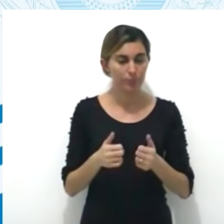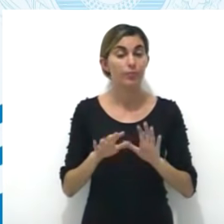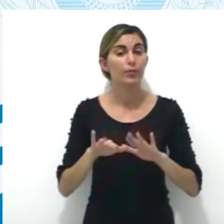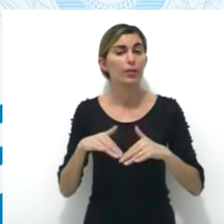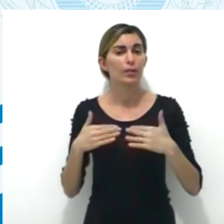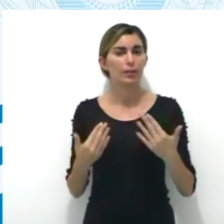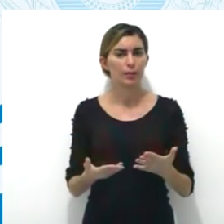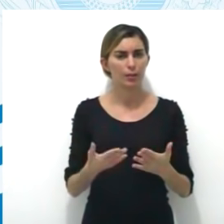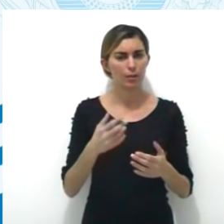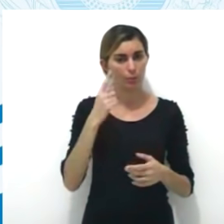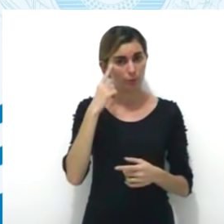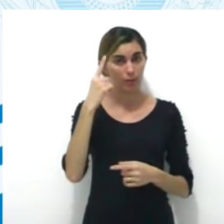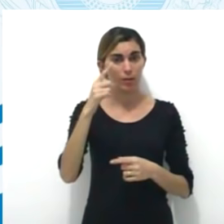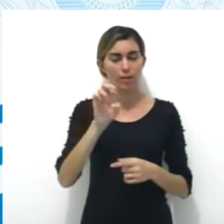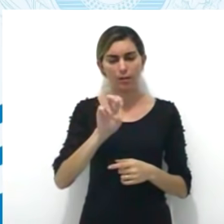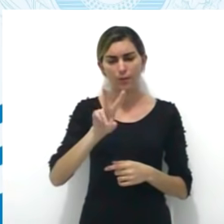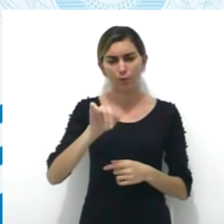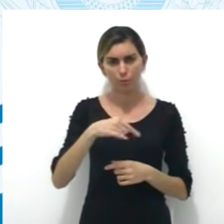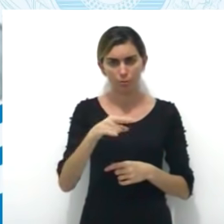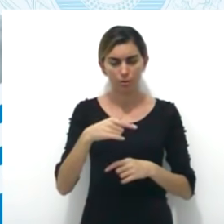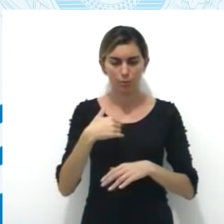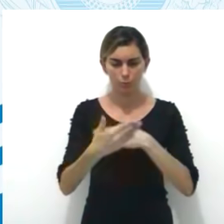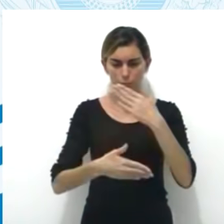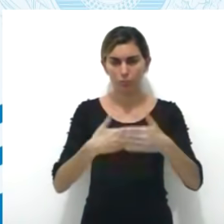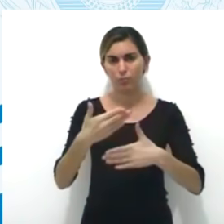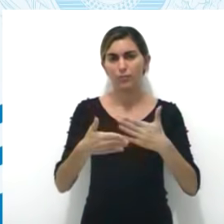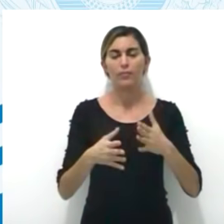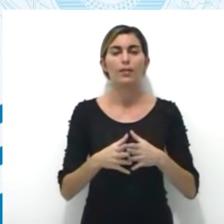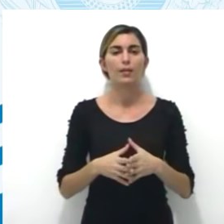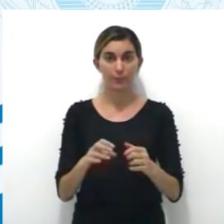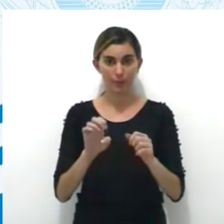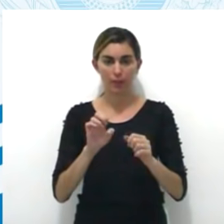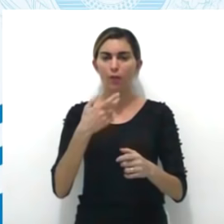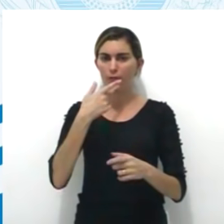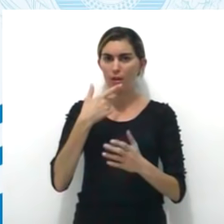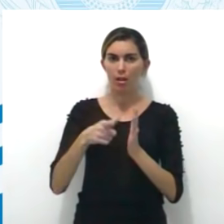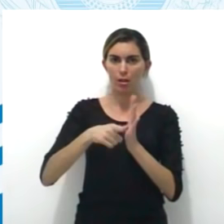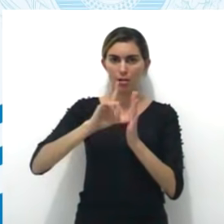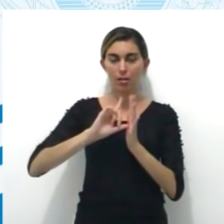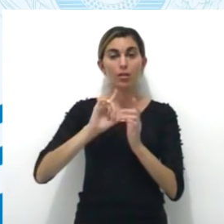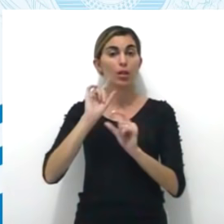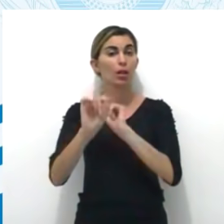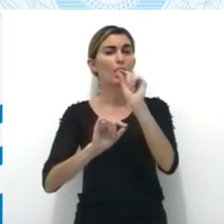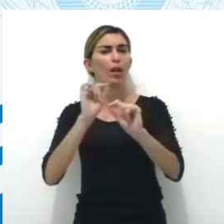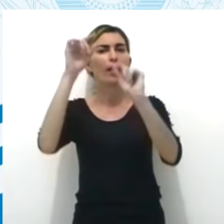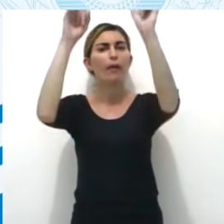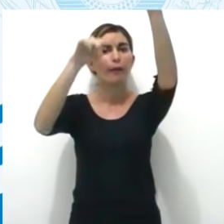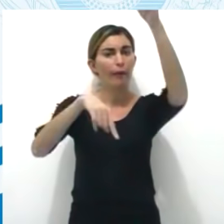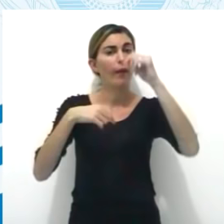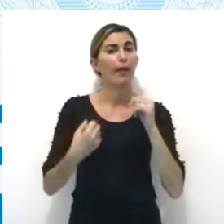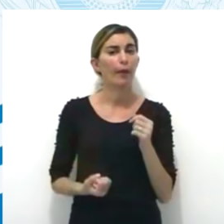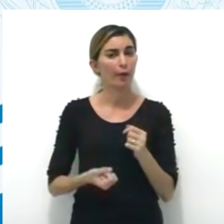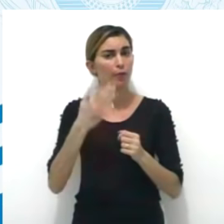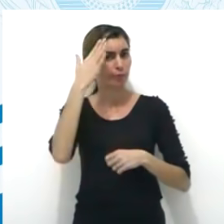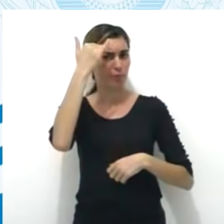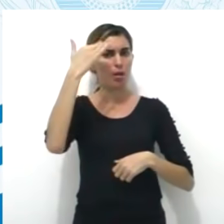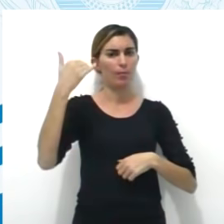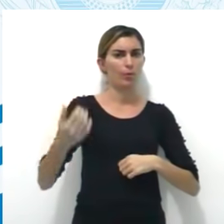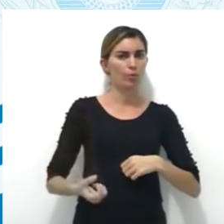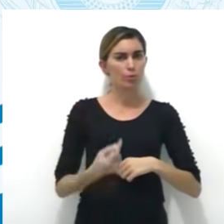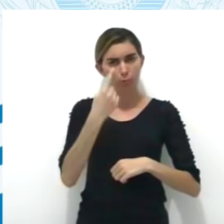isso? Então, aí vem a evolução das espécies. Falei anteriormente, quem é o